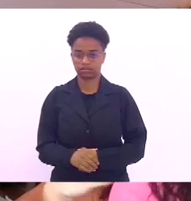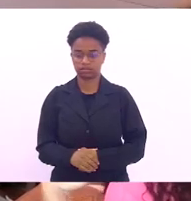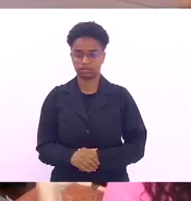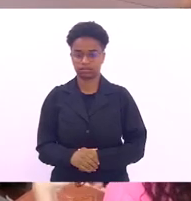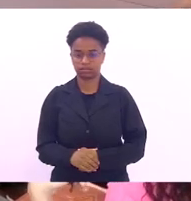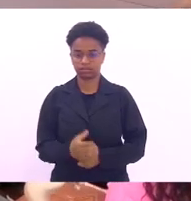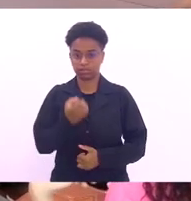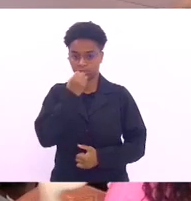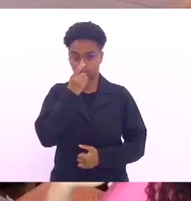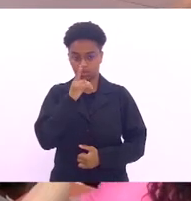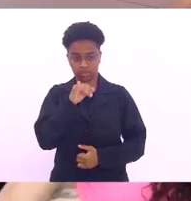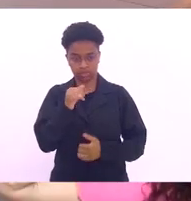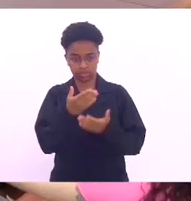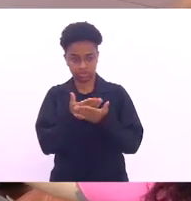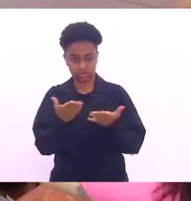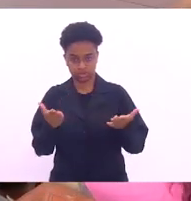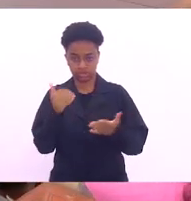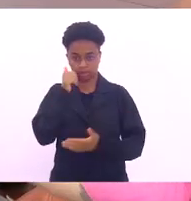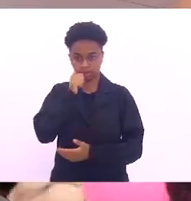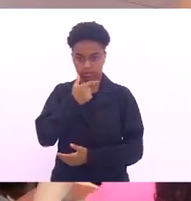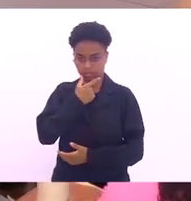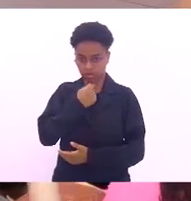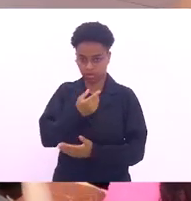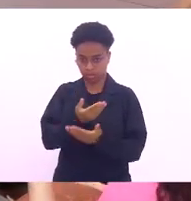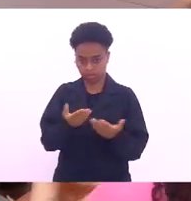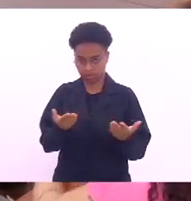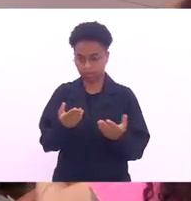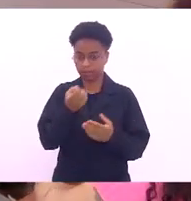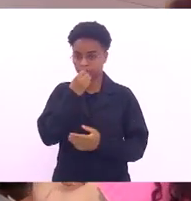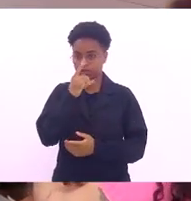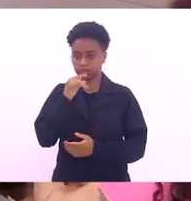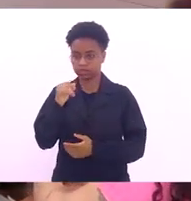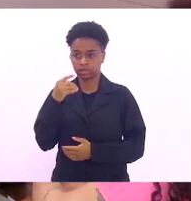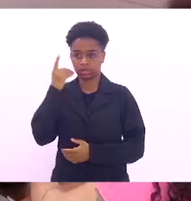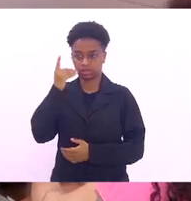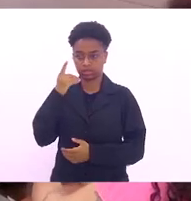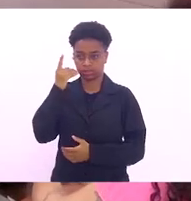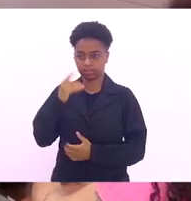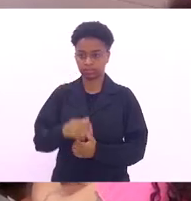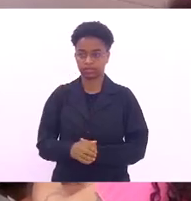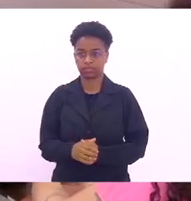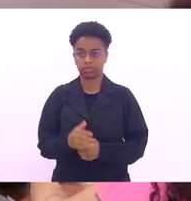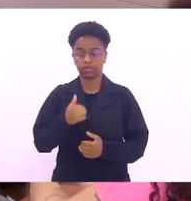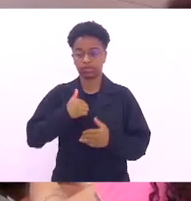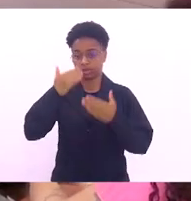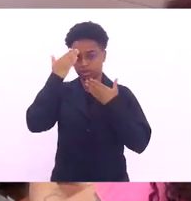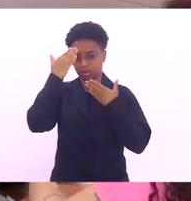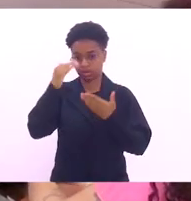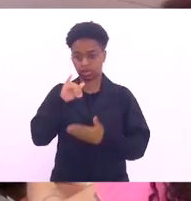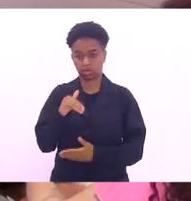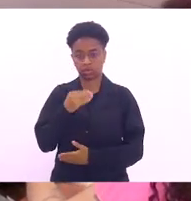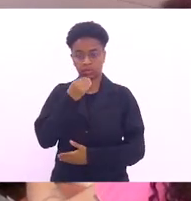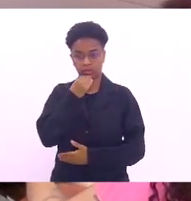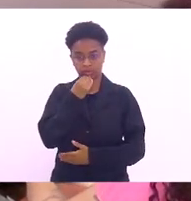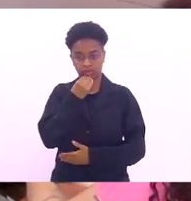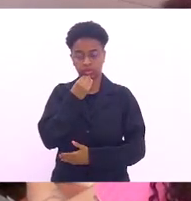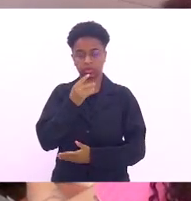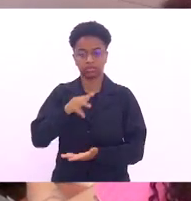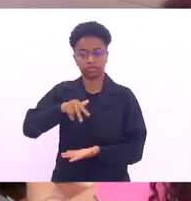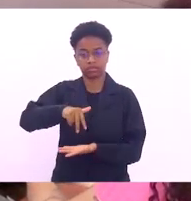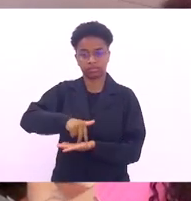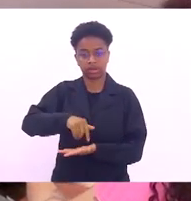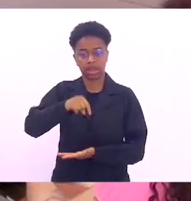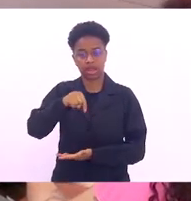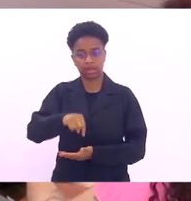Bom dia senhoras e senhores Bom dia deputada agradeço muito a oportunidade de poder estar aqui